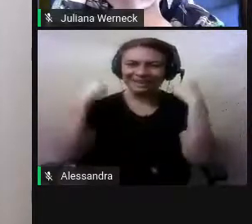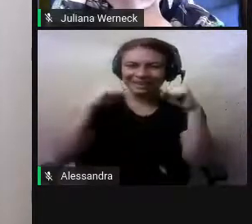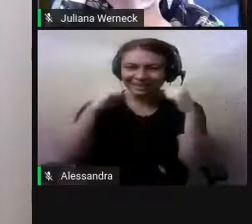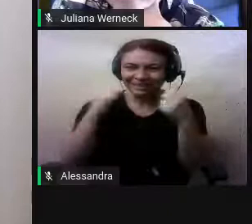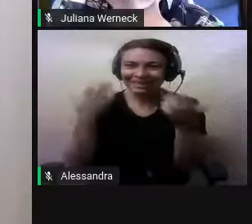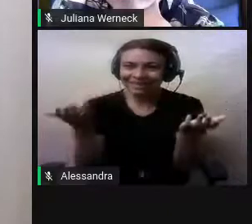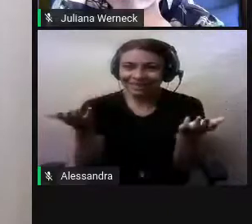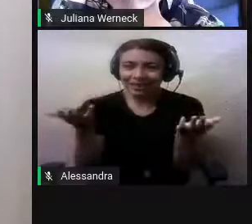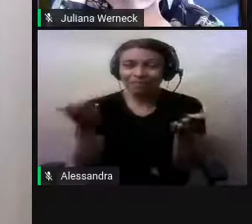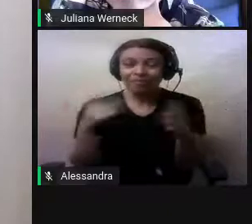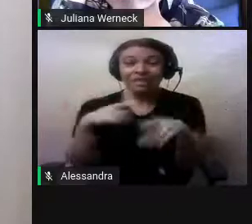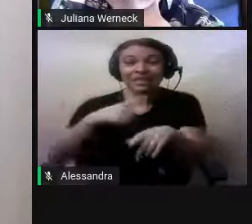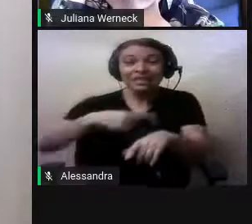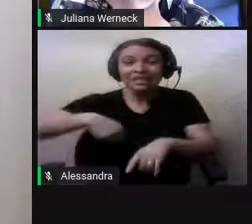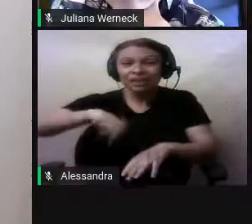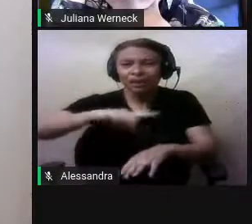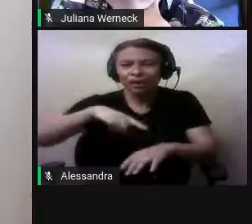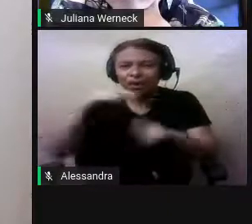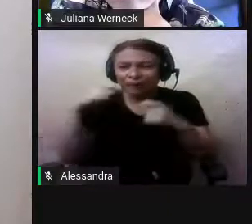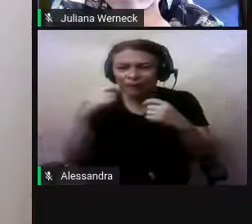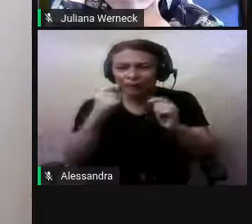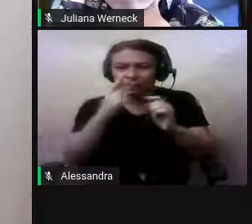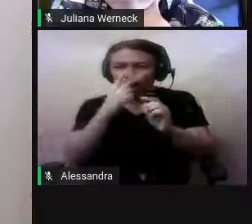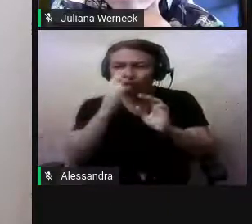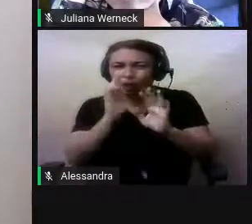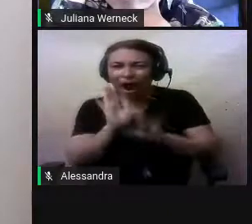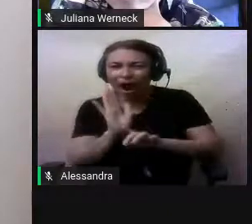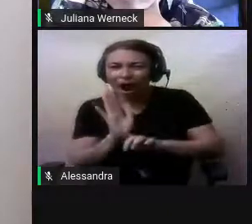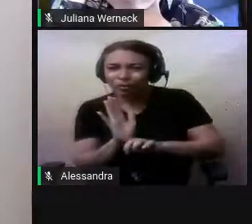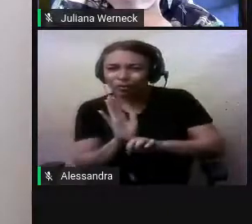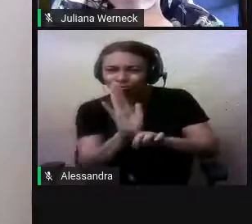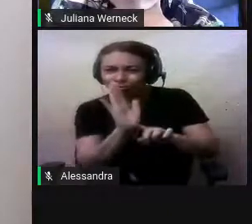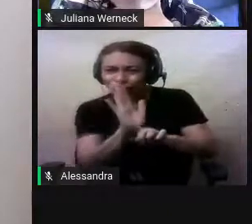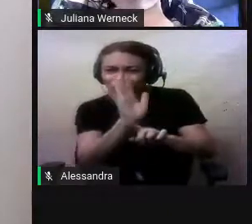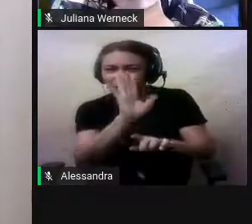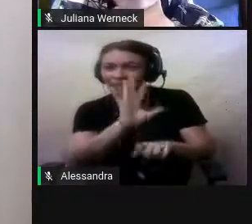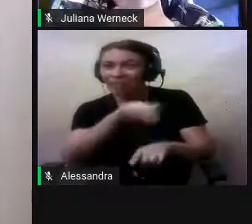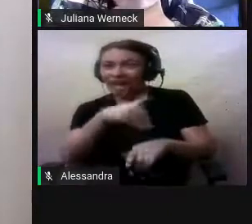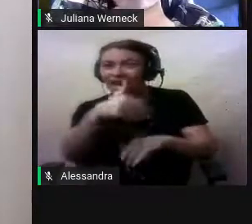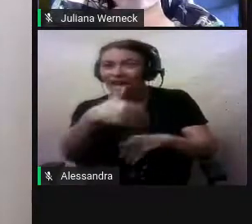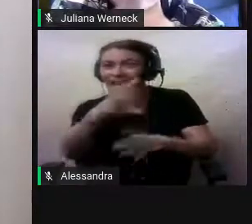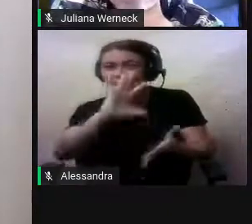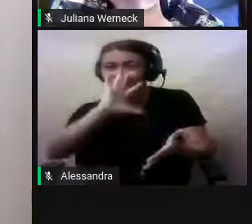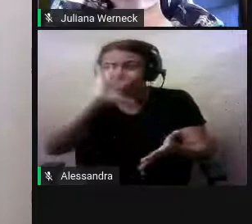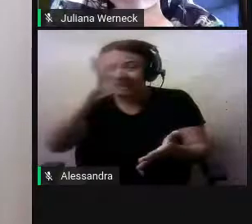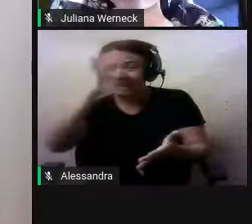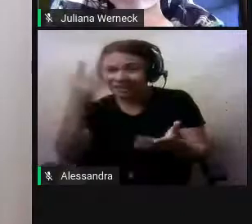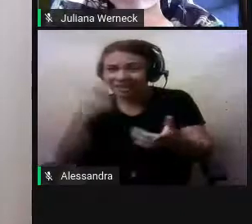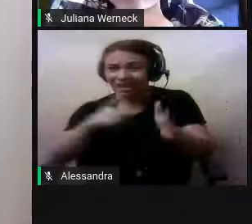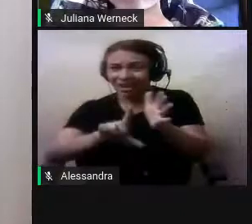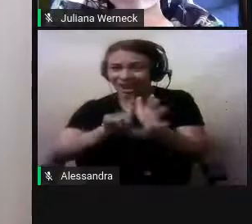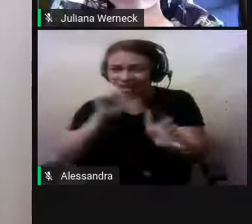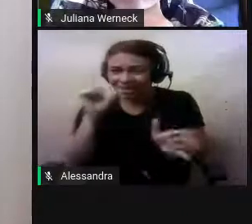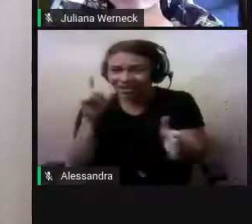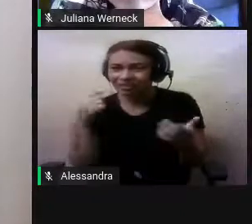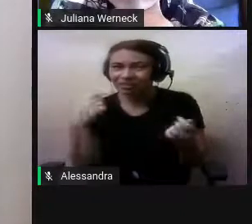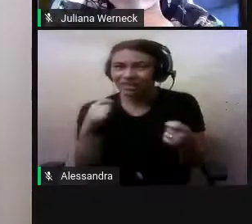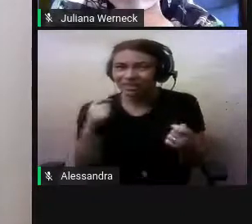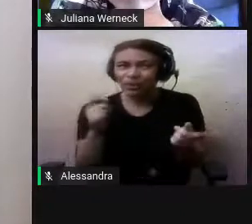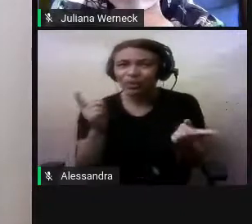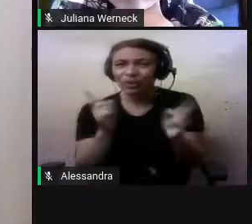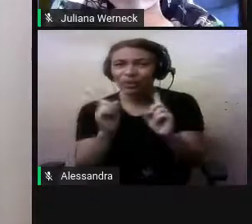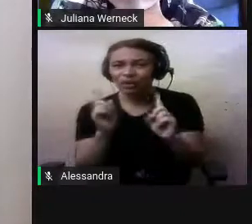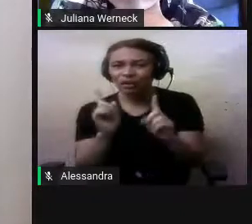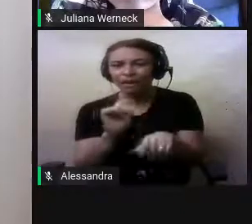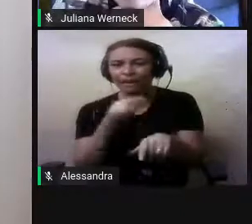gente precisa desse empurrão, de que alguma coisa aconteça para que a gente age? Porque geralmente é assim, né? A gente espera